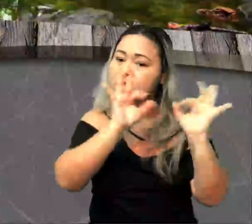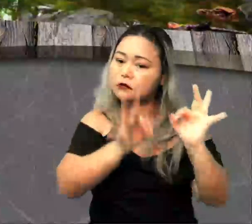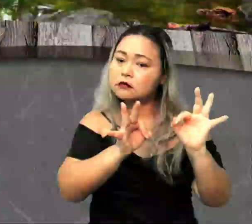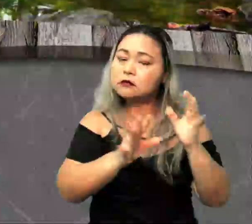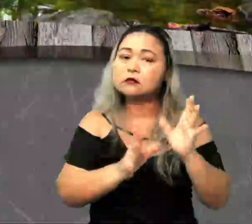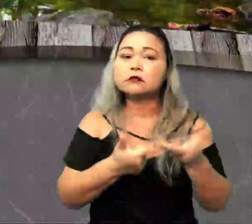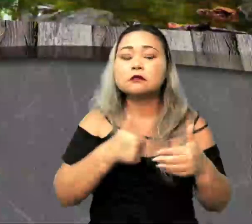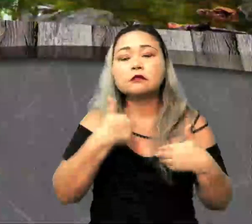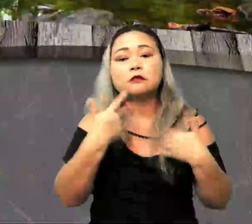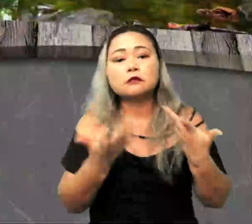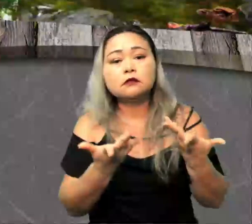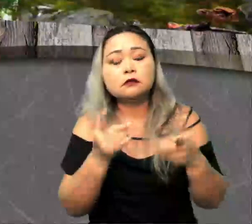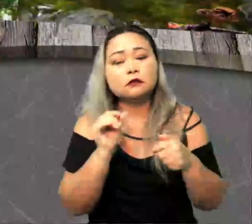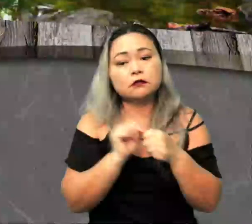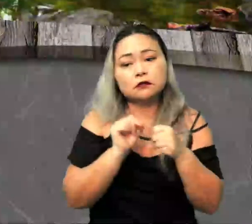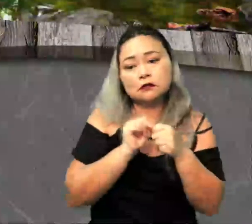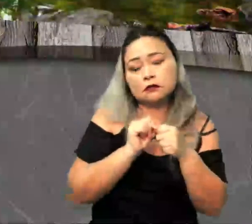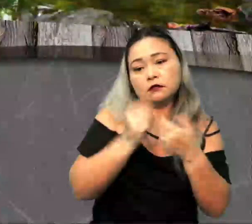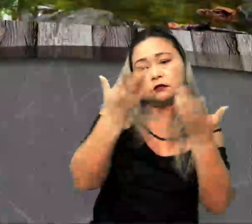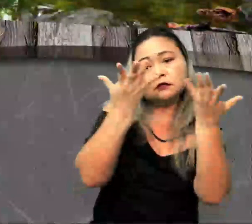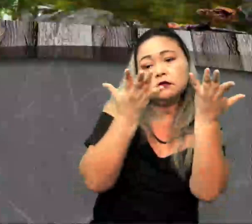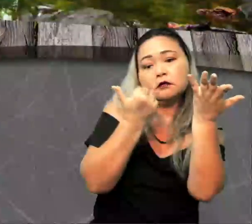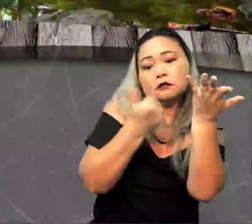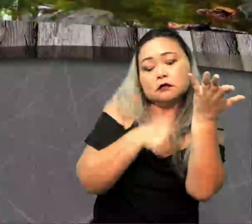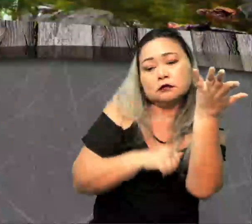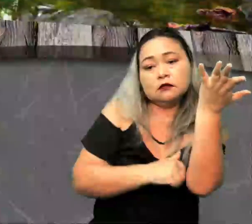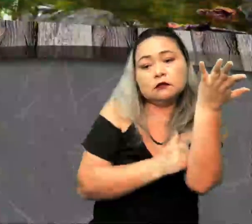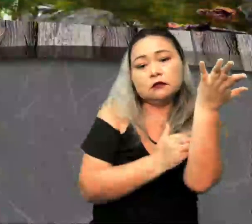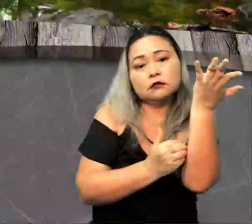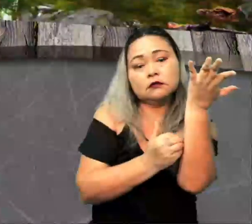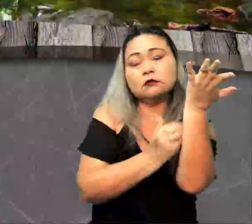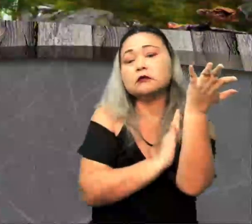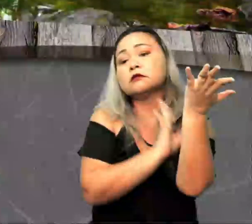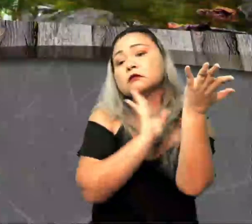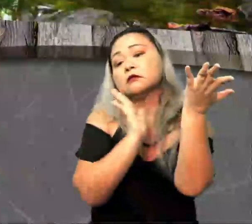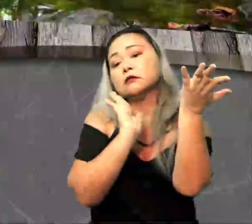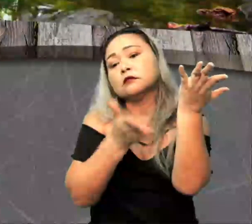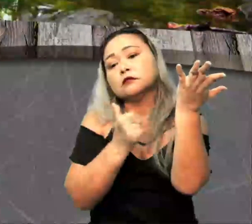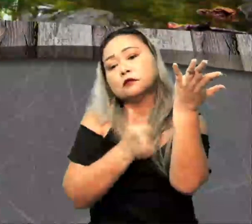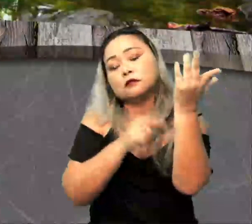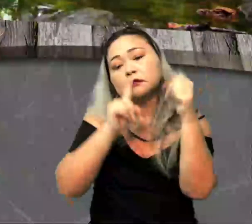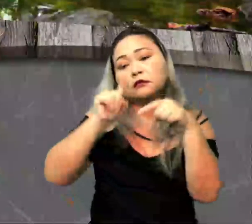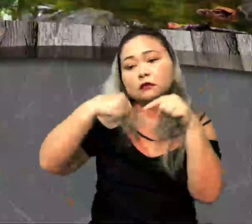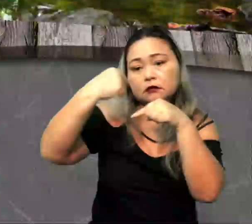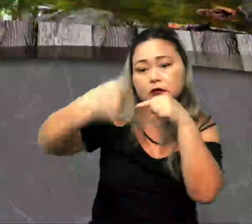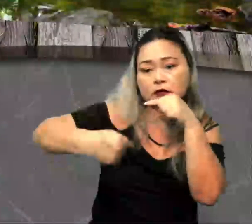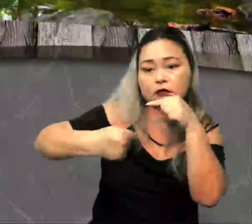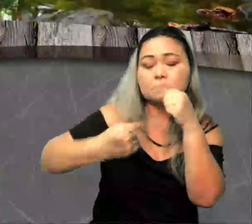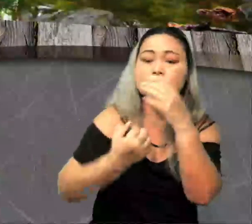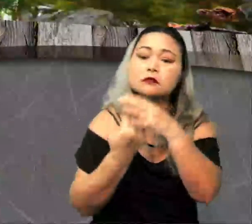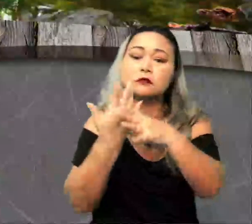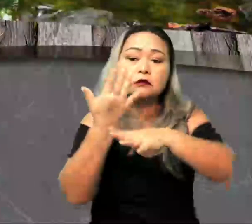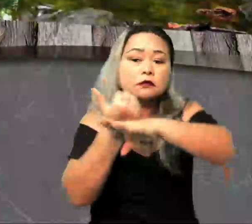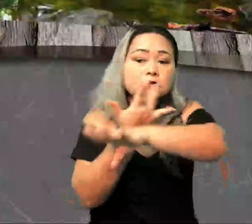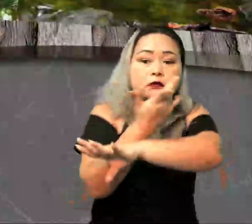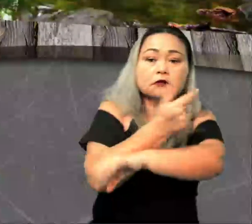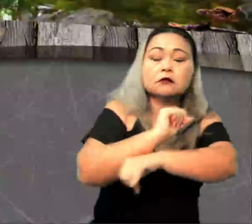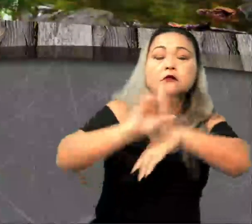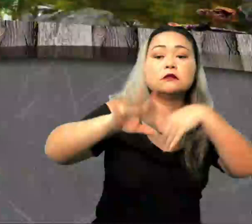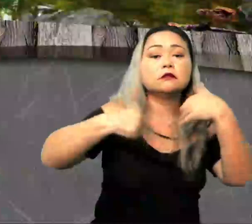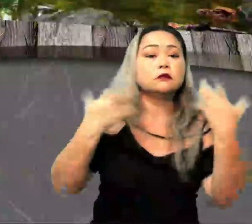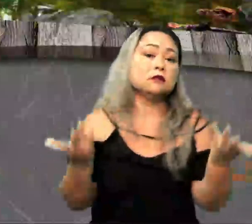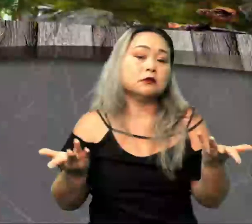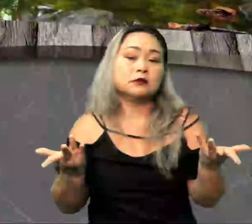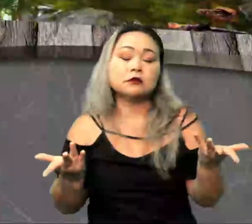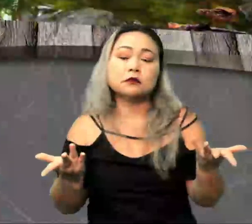certo? Umas vão estar realizando só digestão, outras vão estar realizando reprodução, enfim. Então,